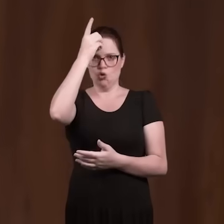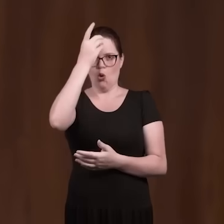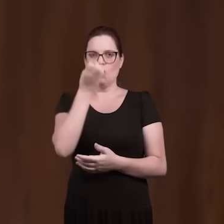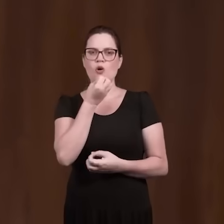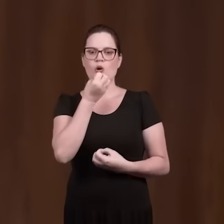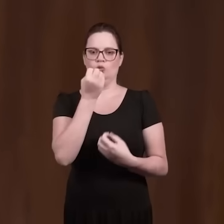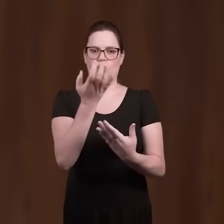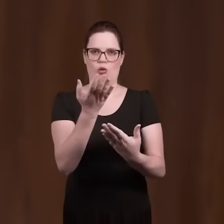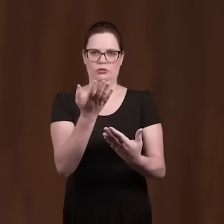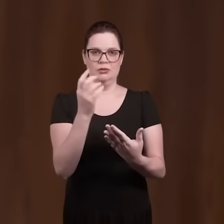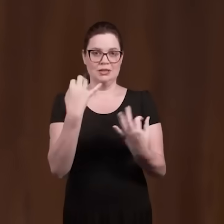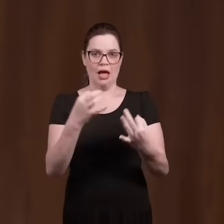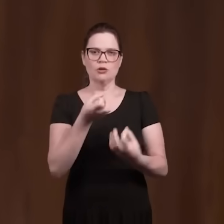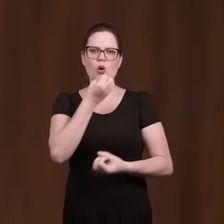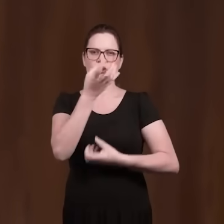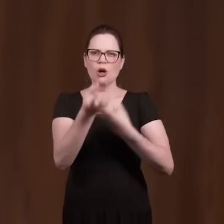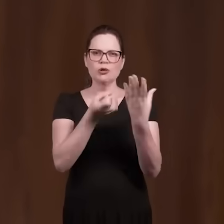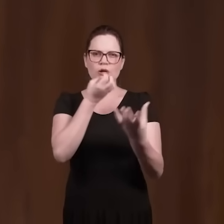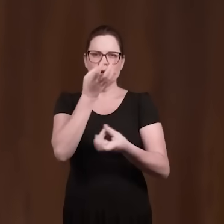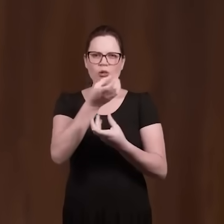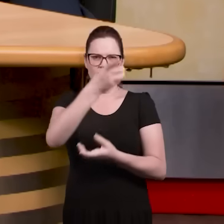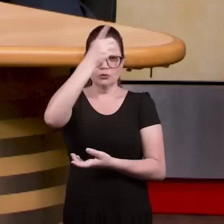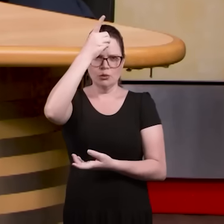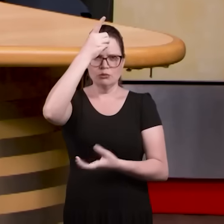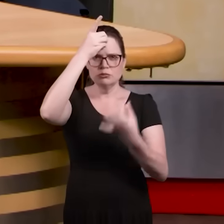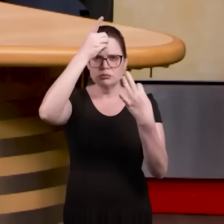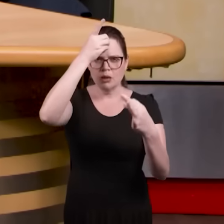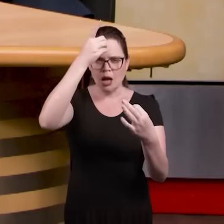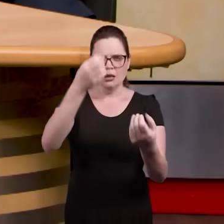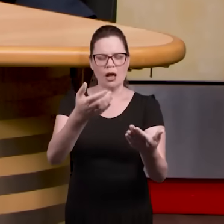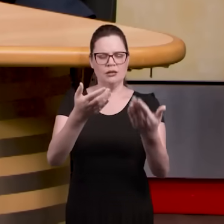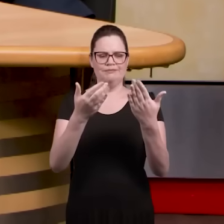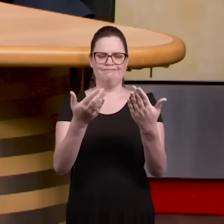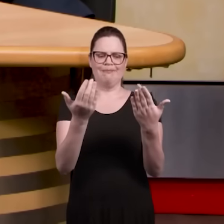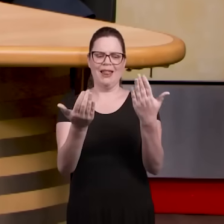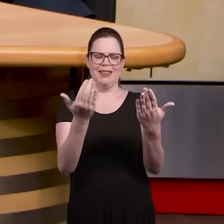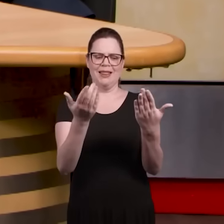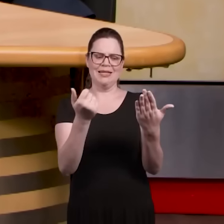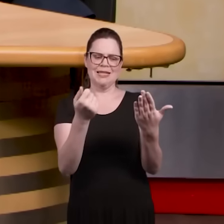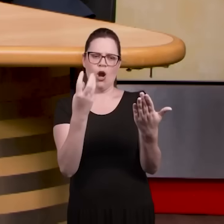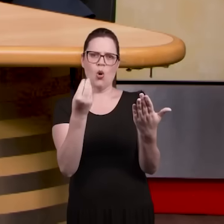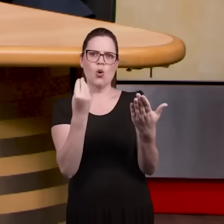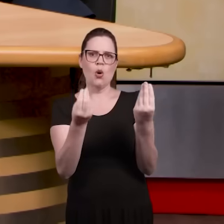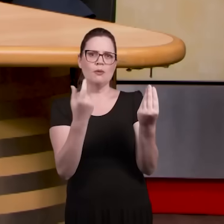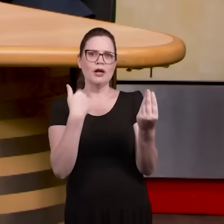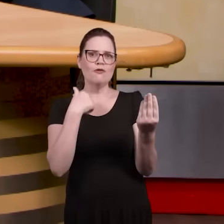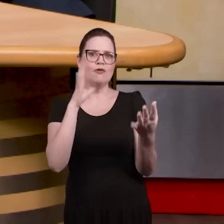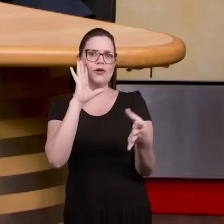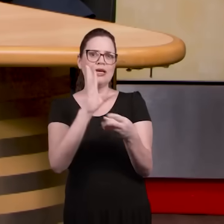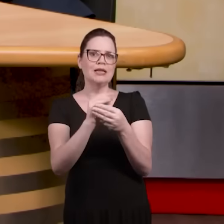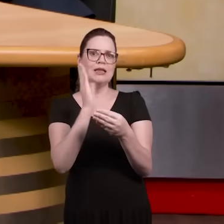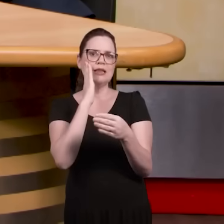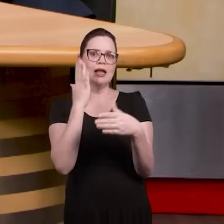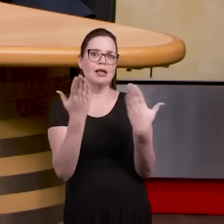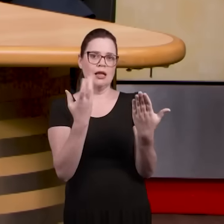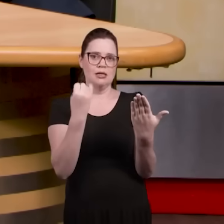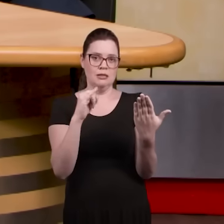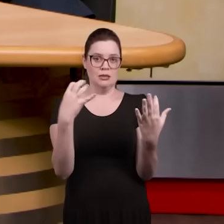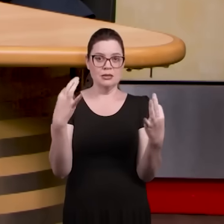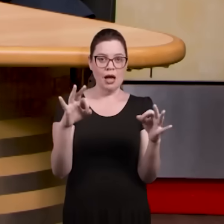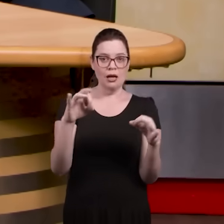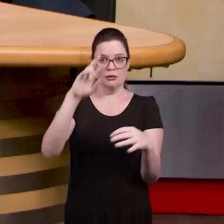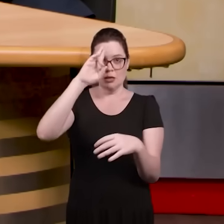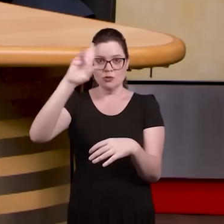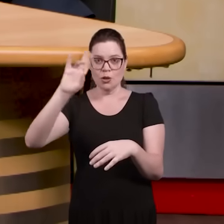eu quero que você entre agora nessa linha que você começou a entrar. Você passou muito depressa. Então, o dom vai ser julgado primeiro pela palavra.